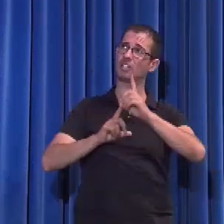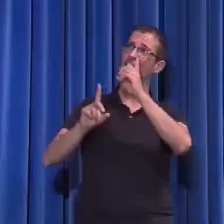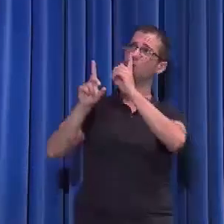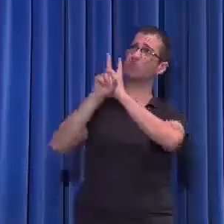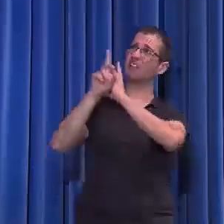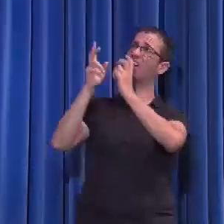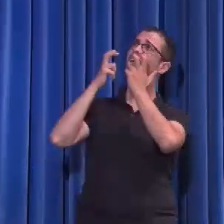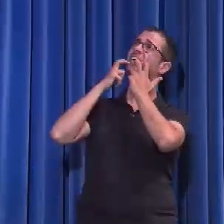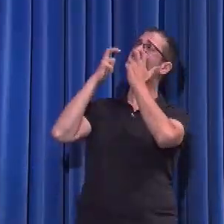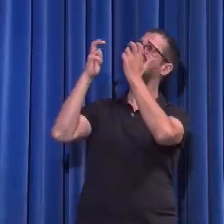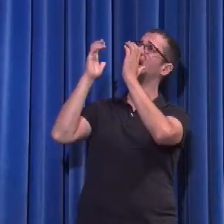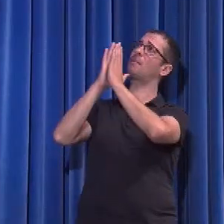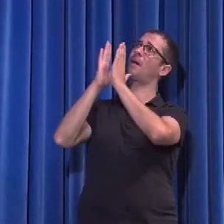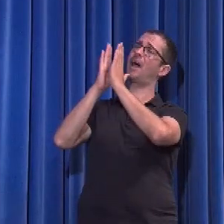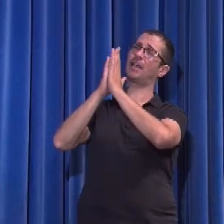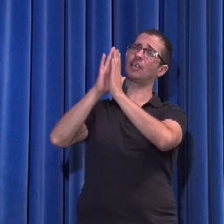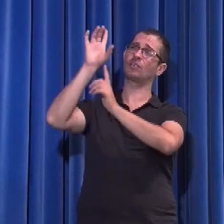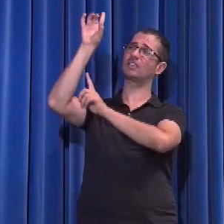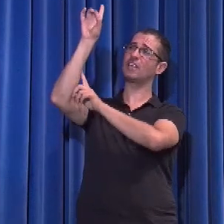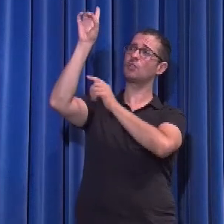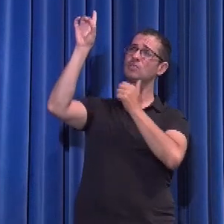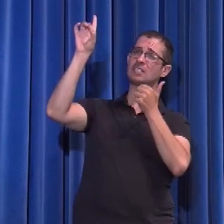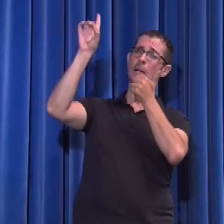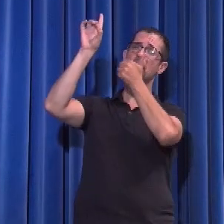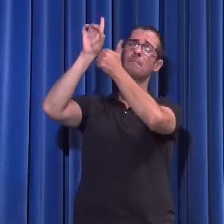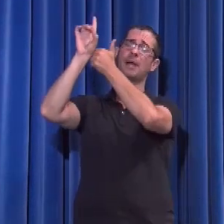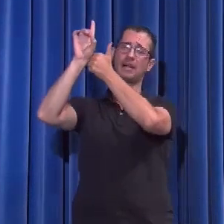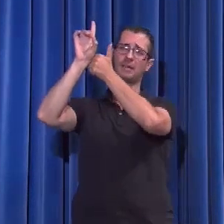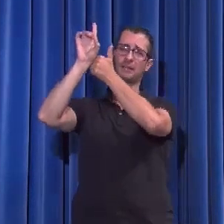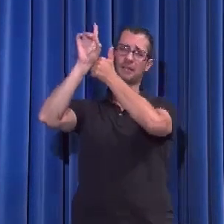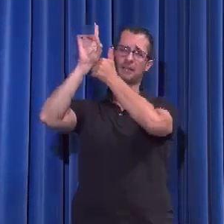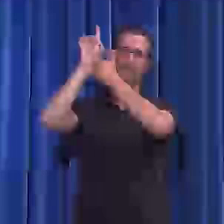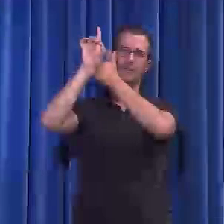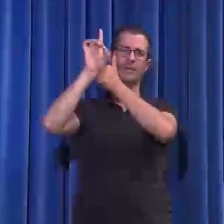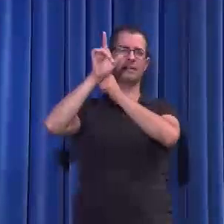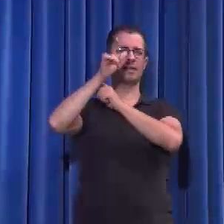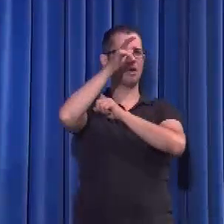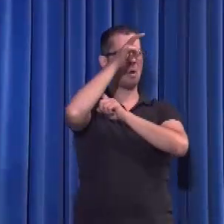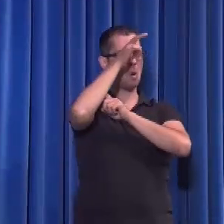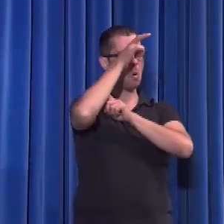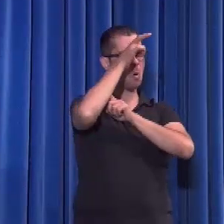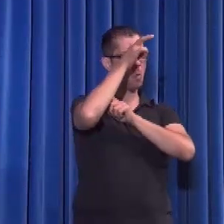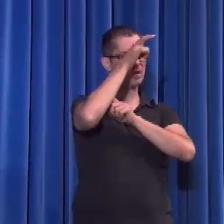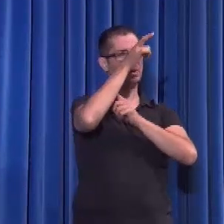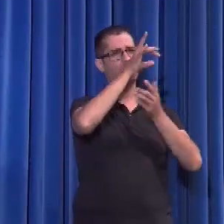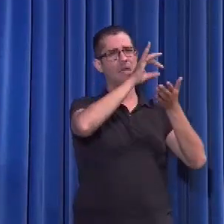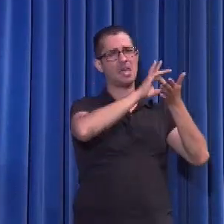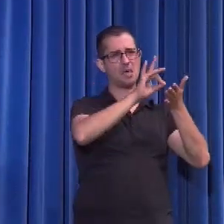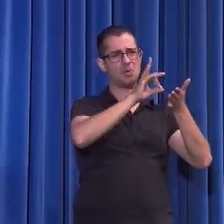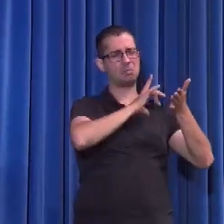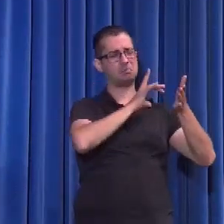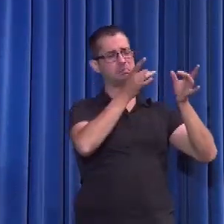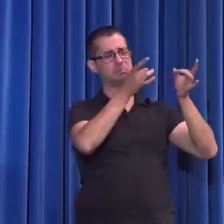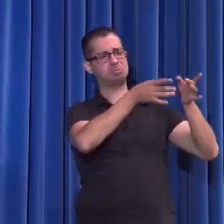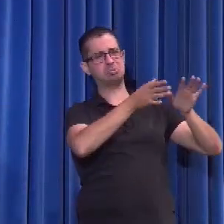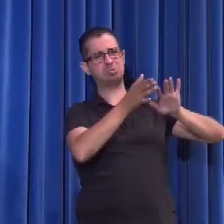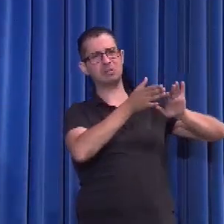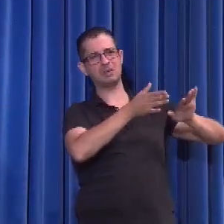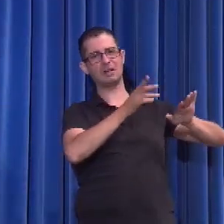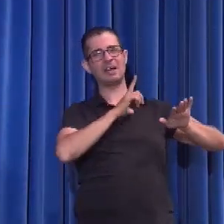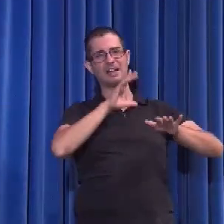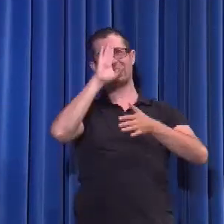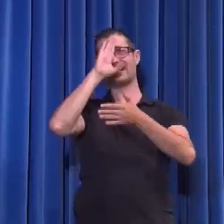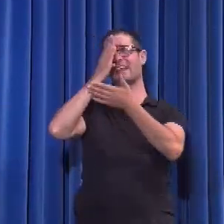está perto, deixe o perverso o seu caminho, o iníquo os seus pensamentos, converta-se ao Senhor, que se